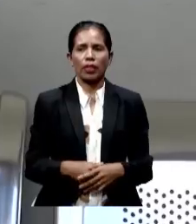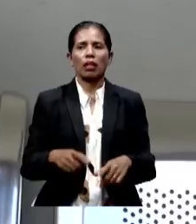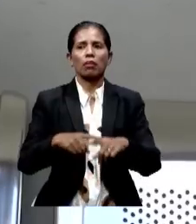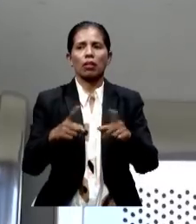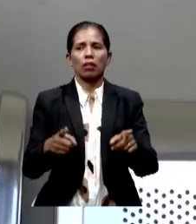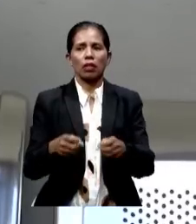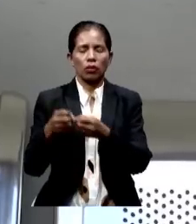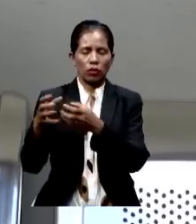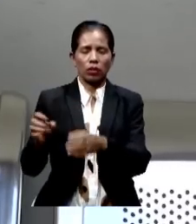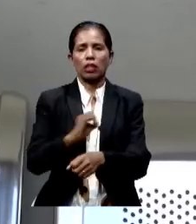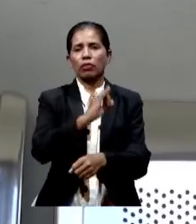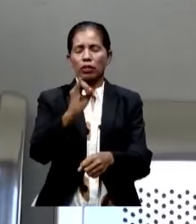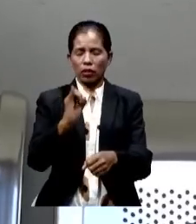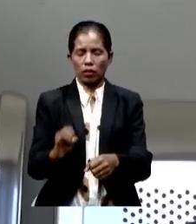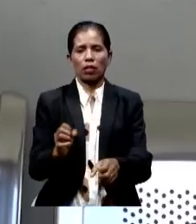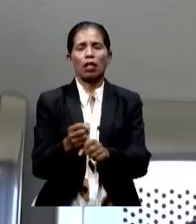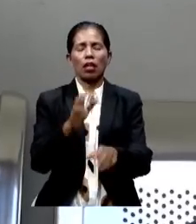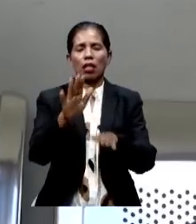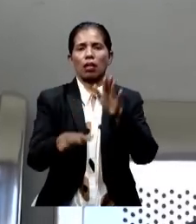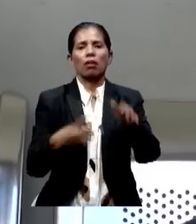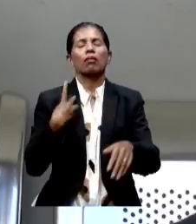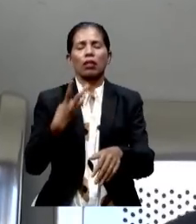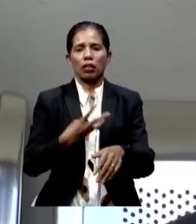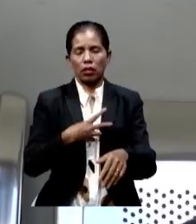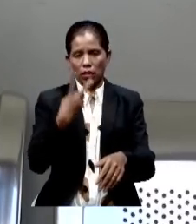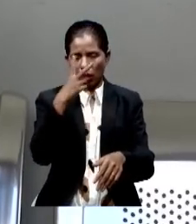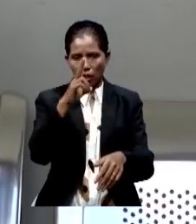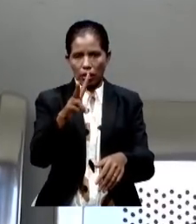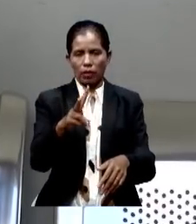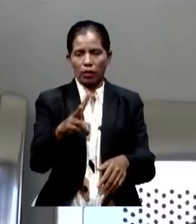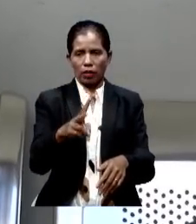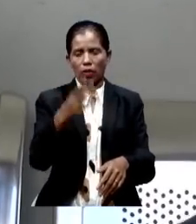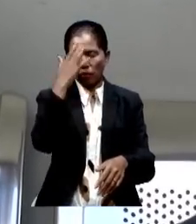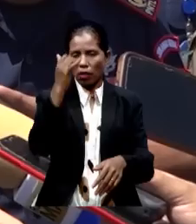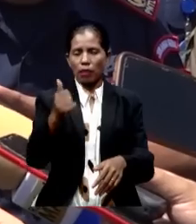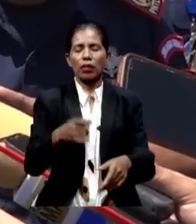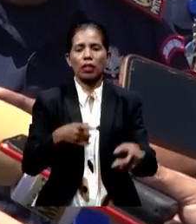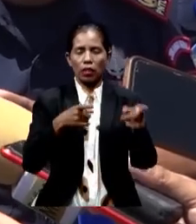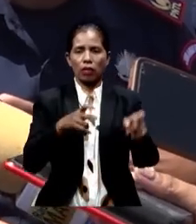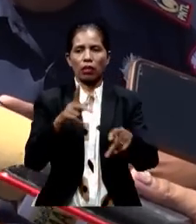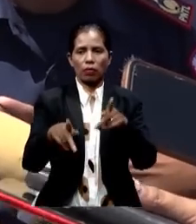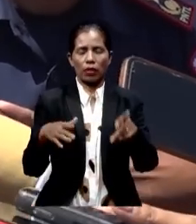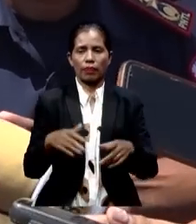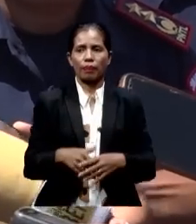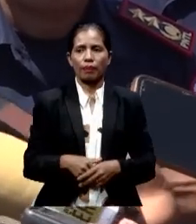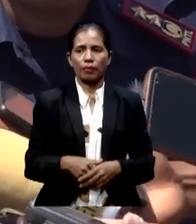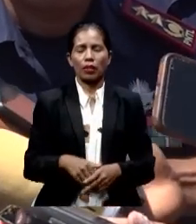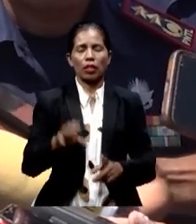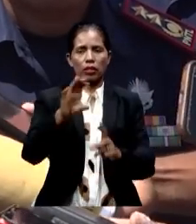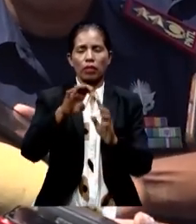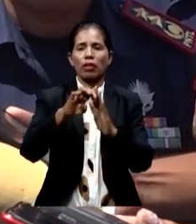idene kusi ke investigação la Obama kita se hetam tansa amene ne tiro. Chefe Estado Maior